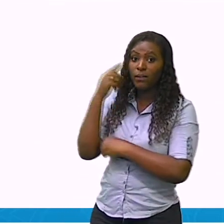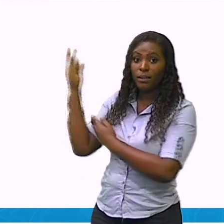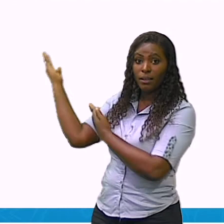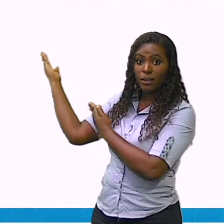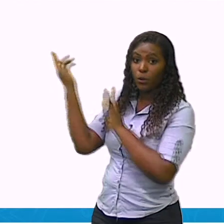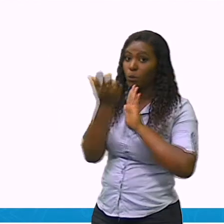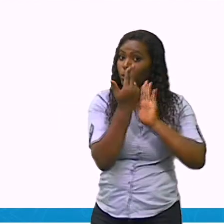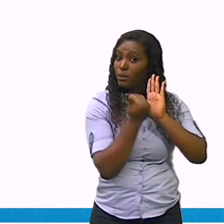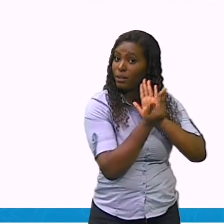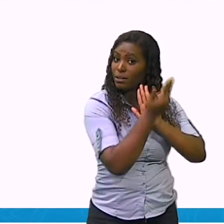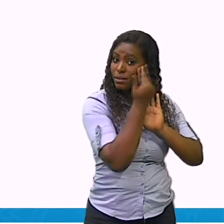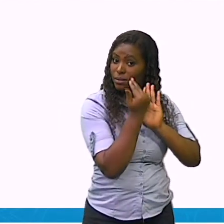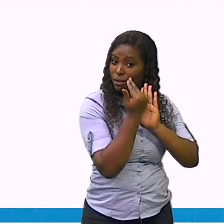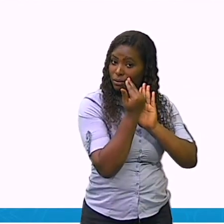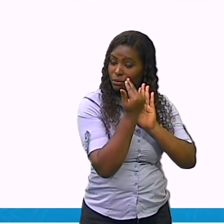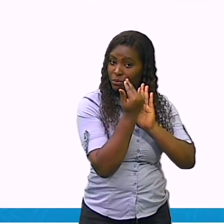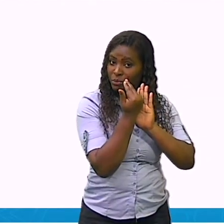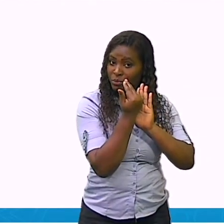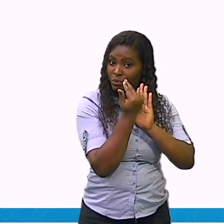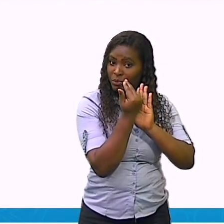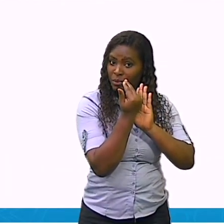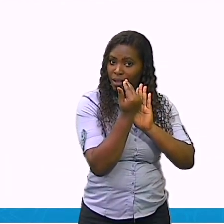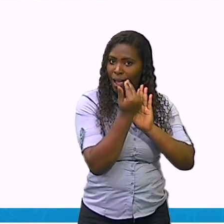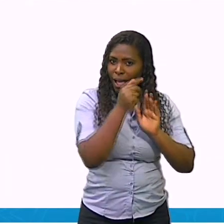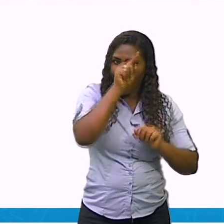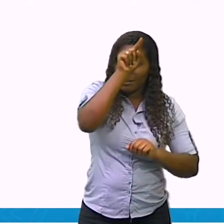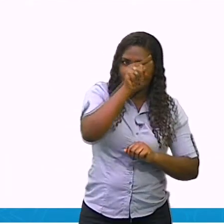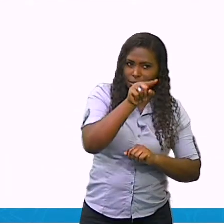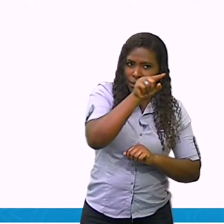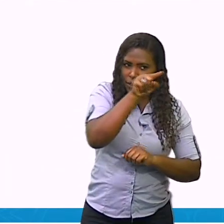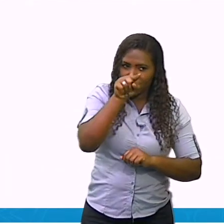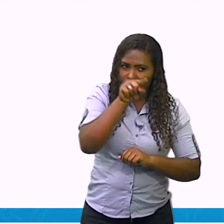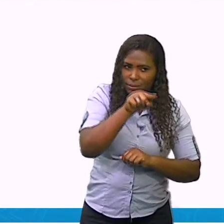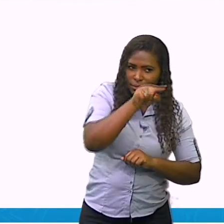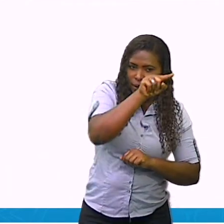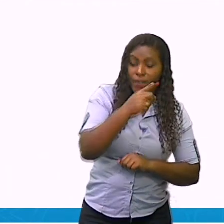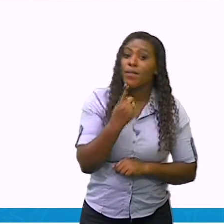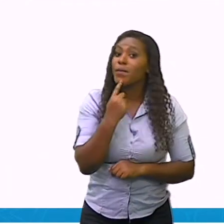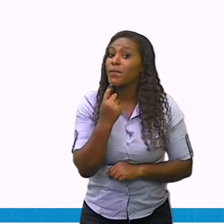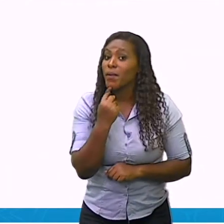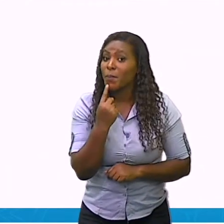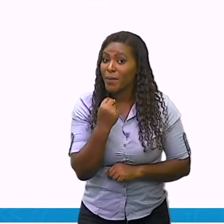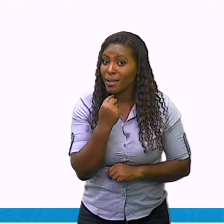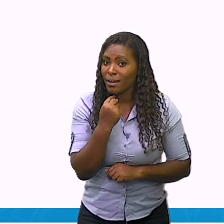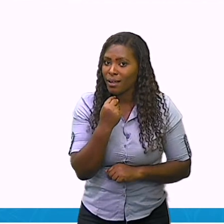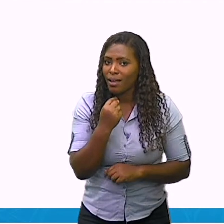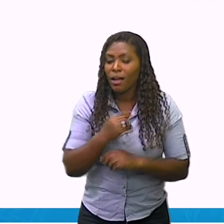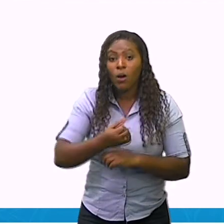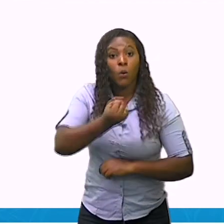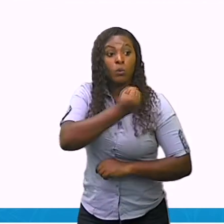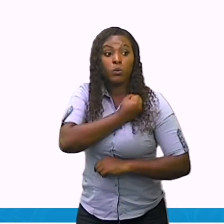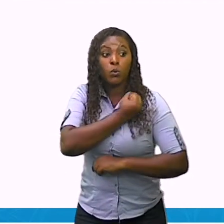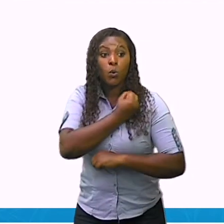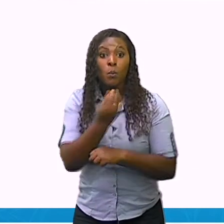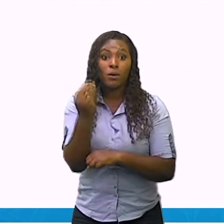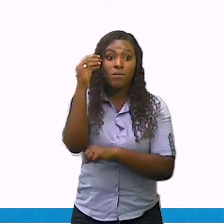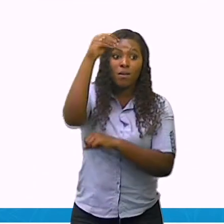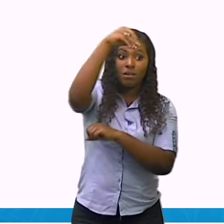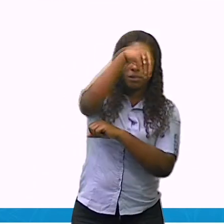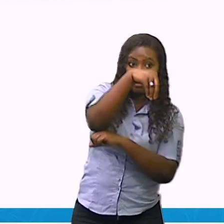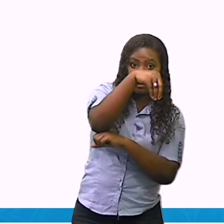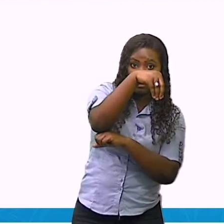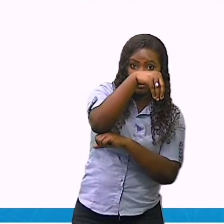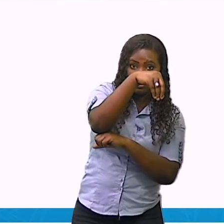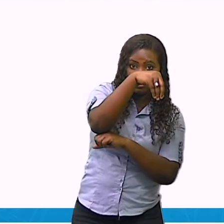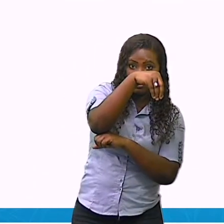for programado, ou para somar, ou para multiplicar, dividir, elevar ao quadrado, e eu vou ter o resultado